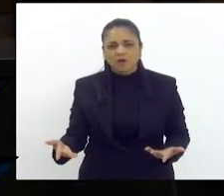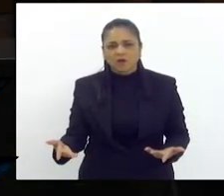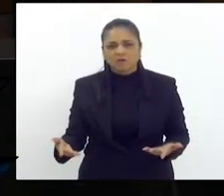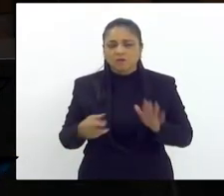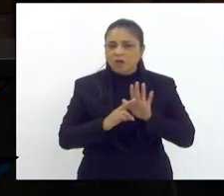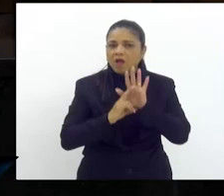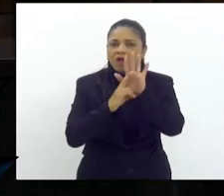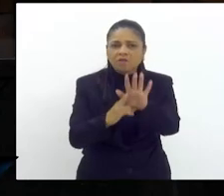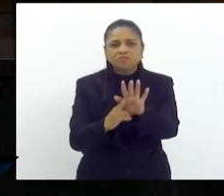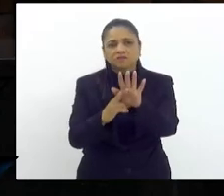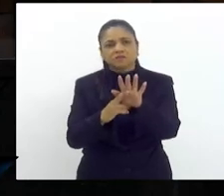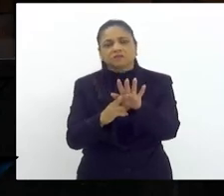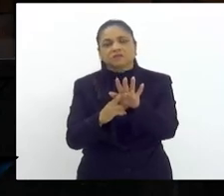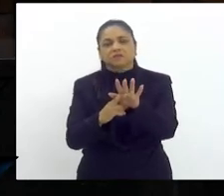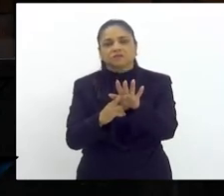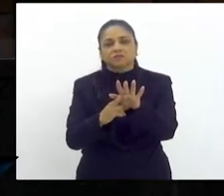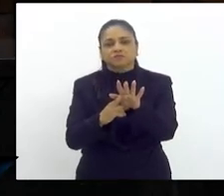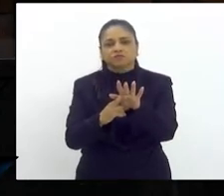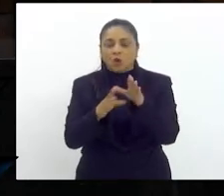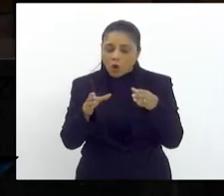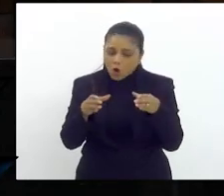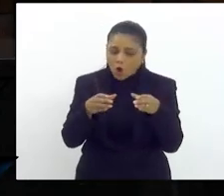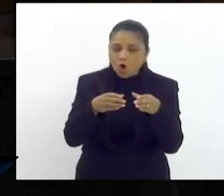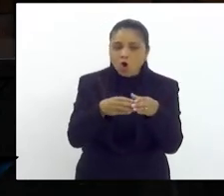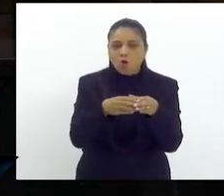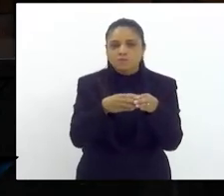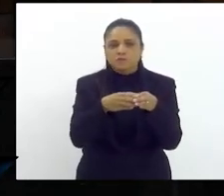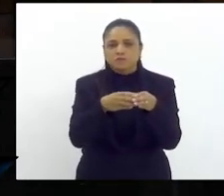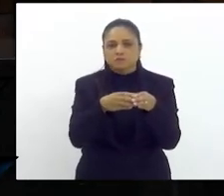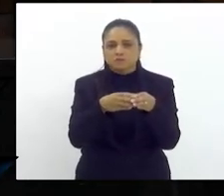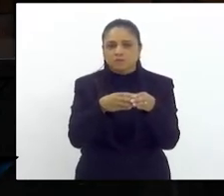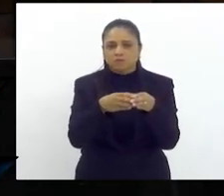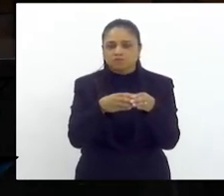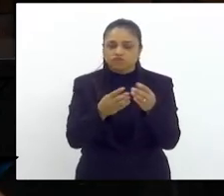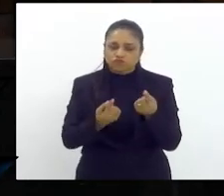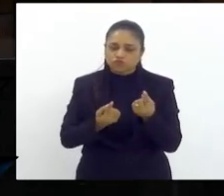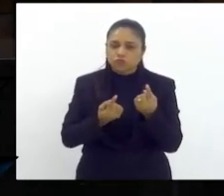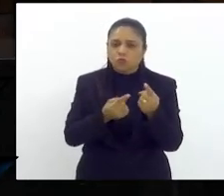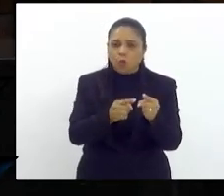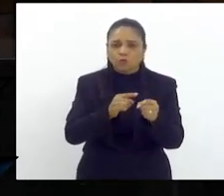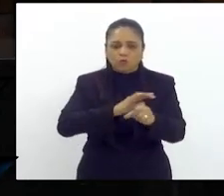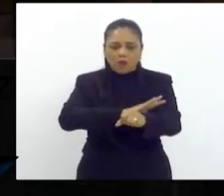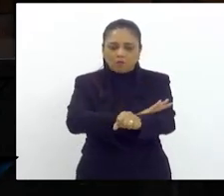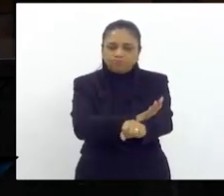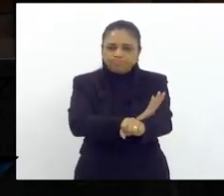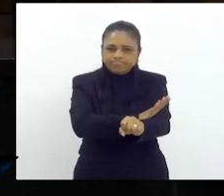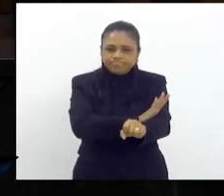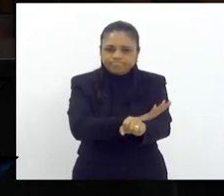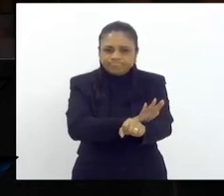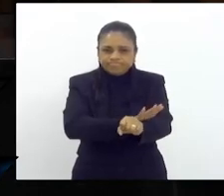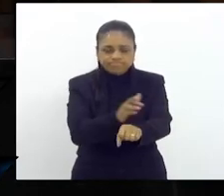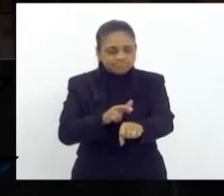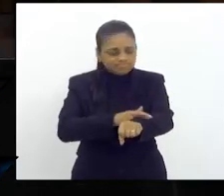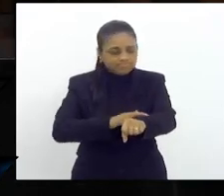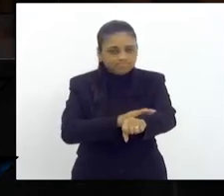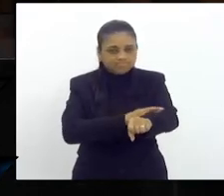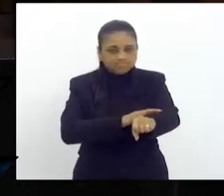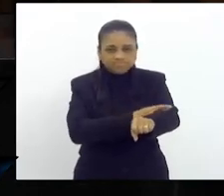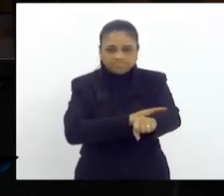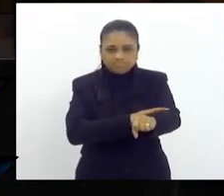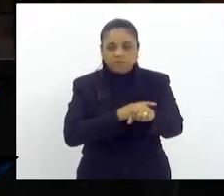representação a esta comissão a comissão de combate as discriminações de raça